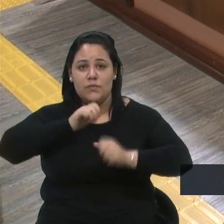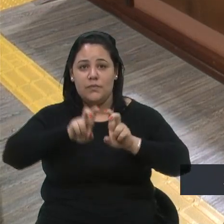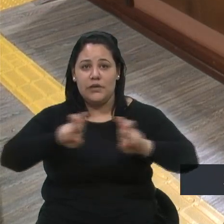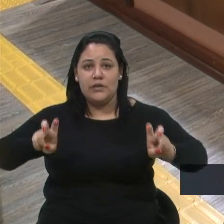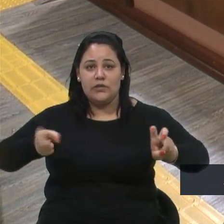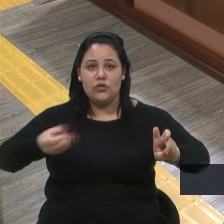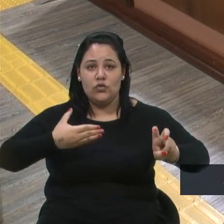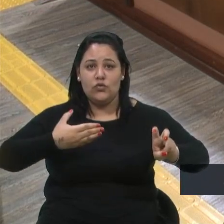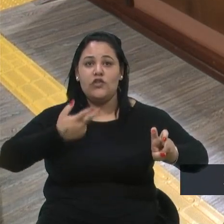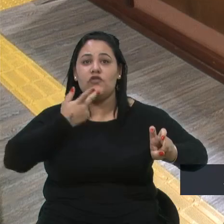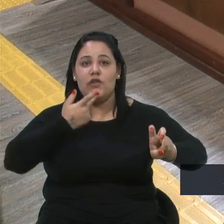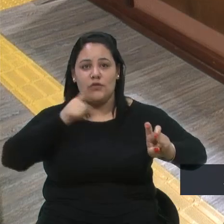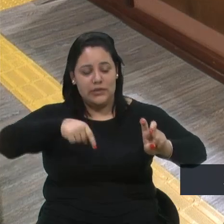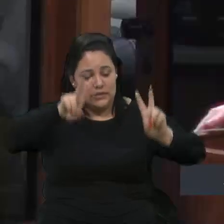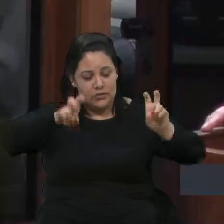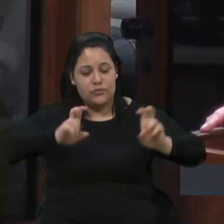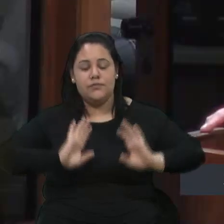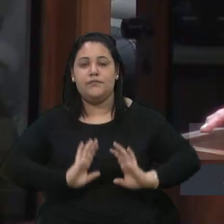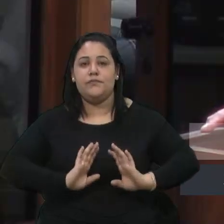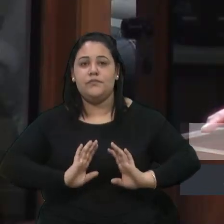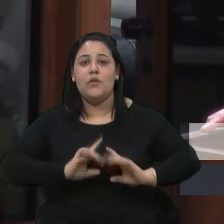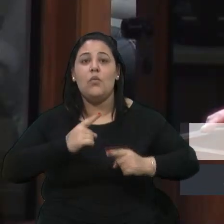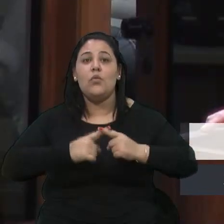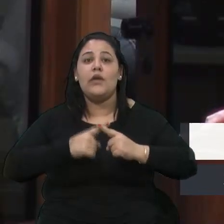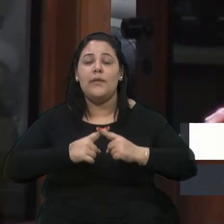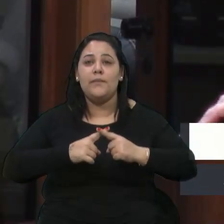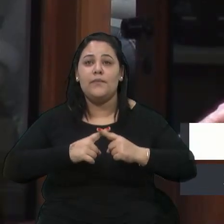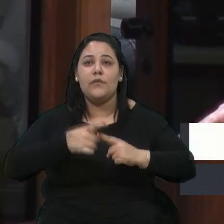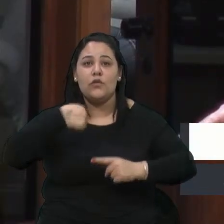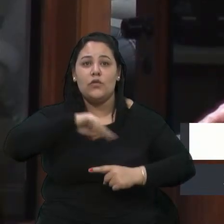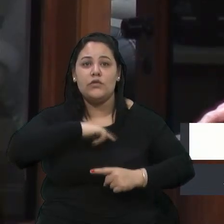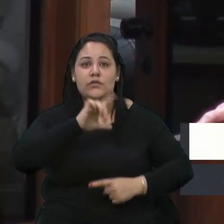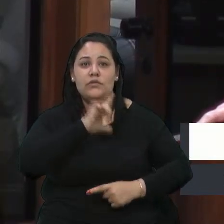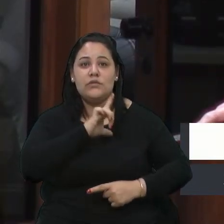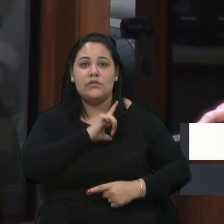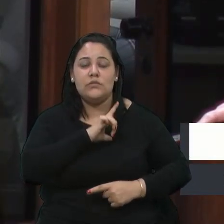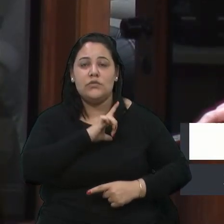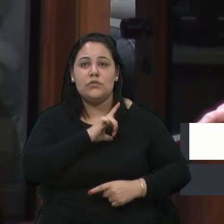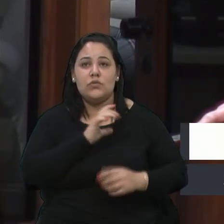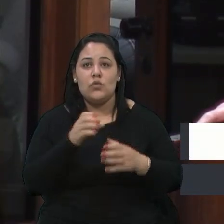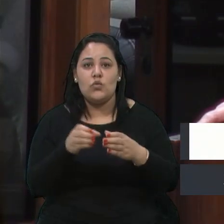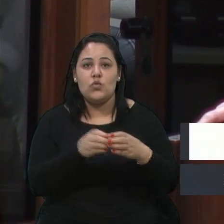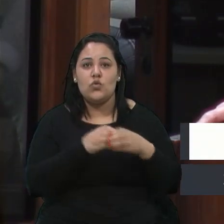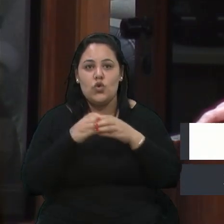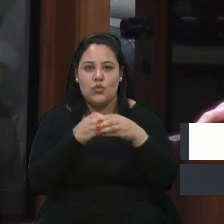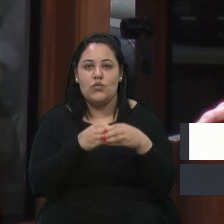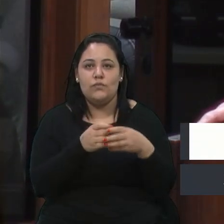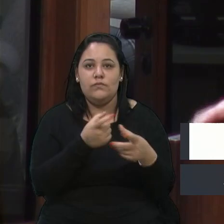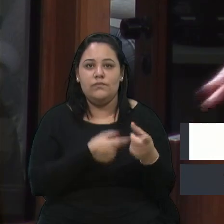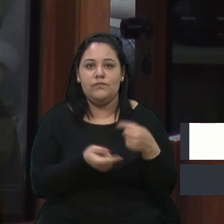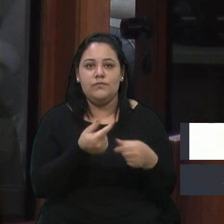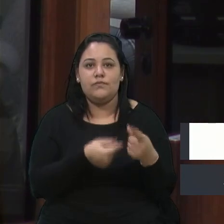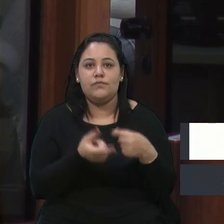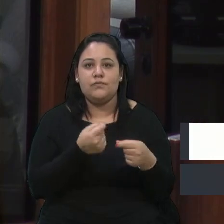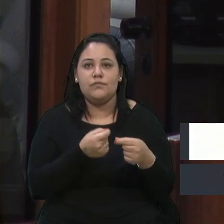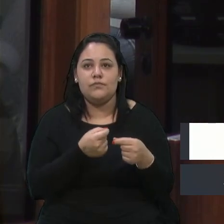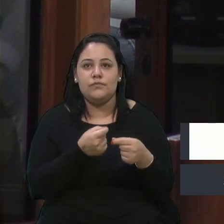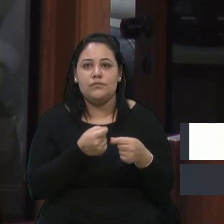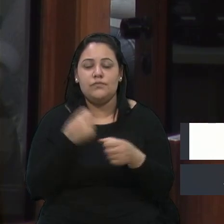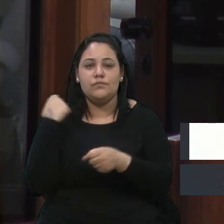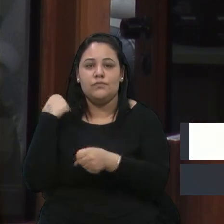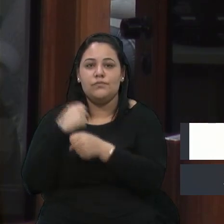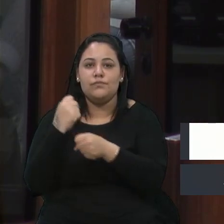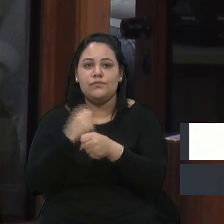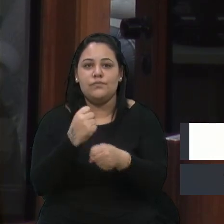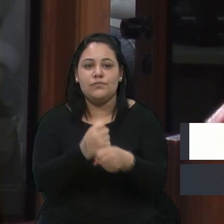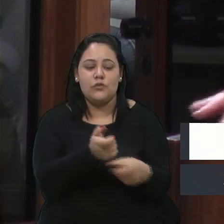gente tocou nesse assunto, porque temos um grupo econômico que está há décadas com o controle total do